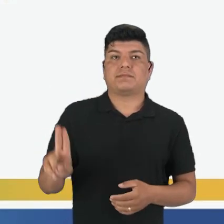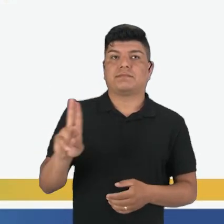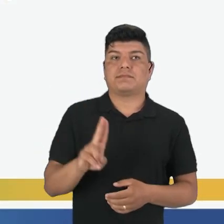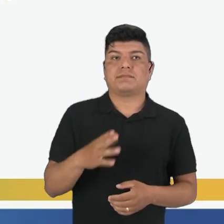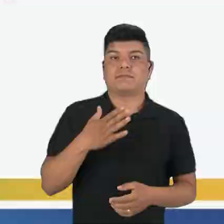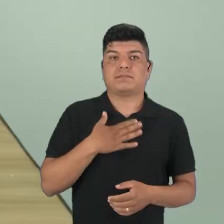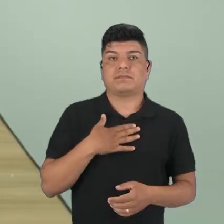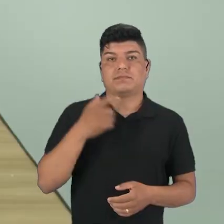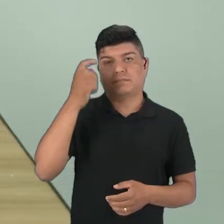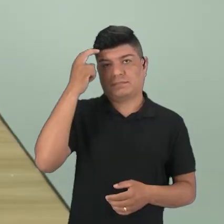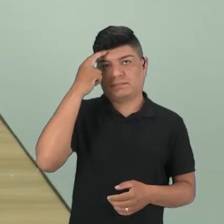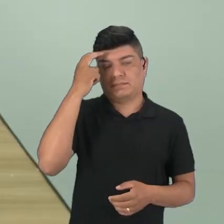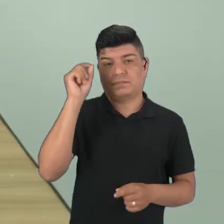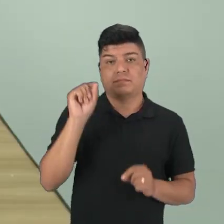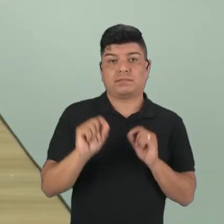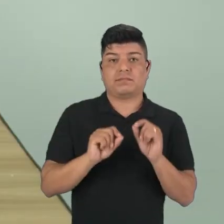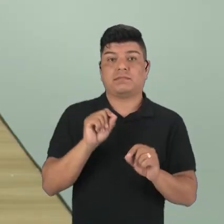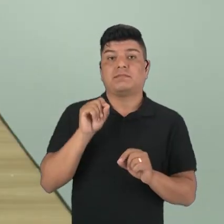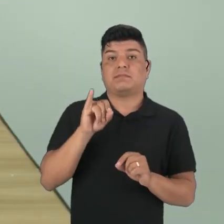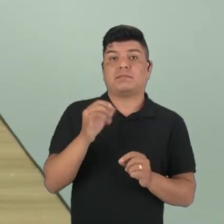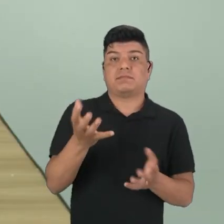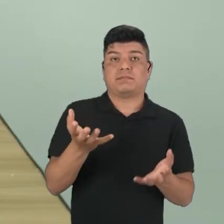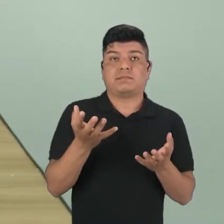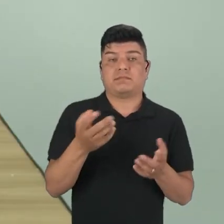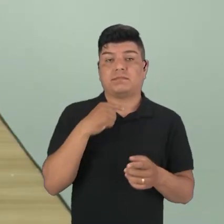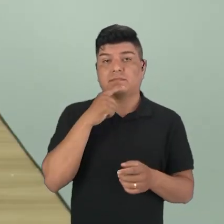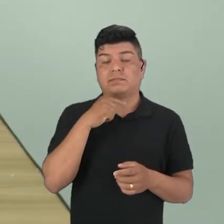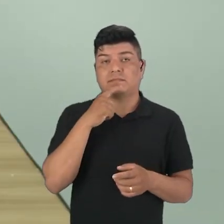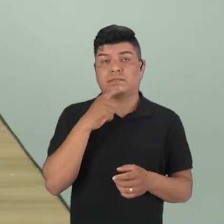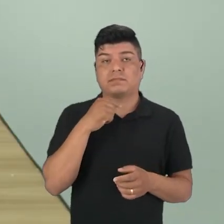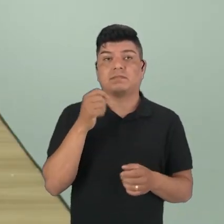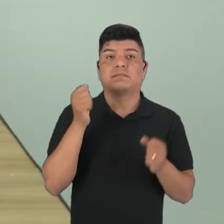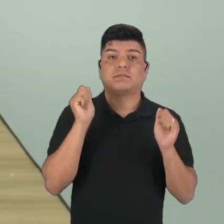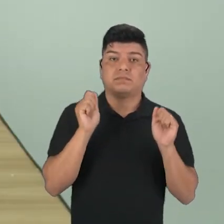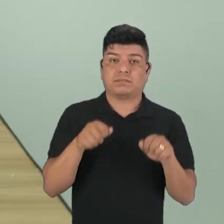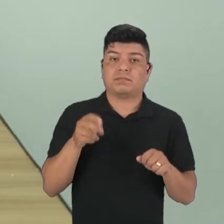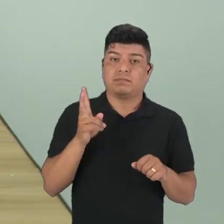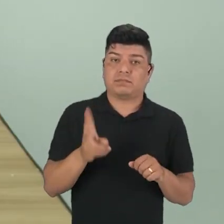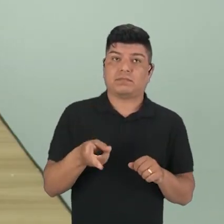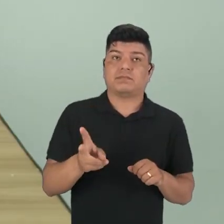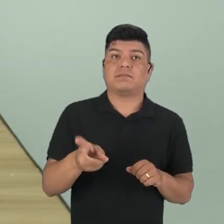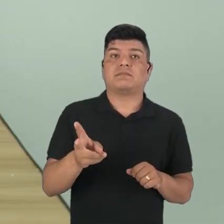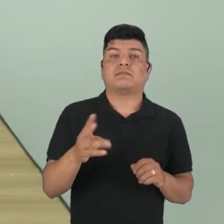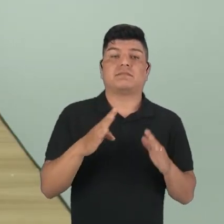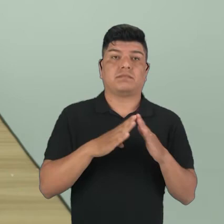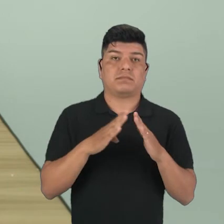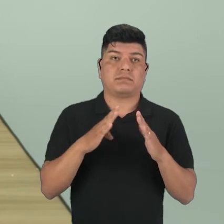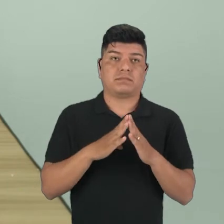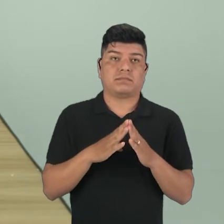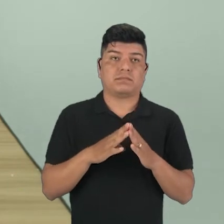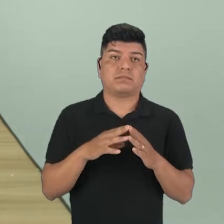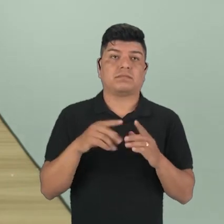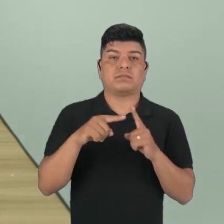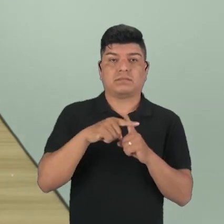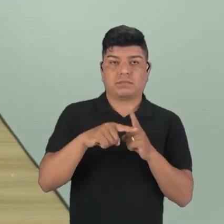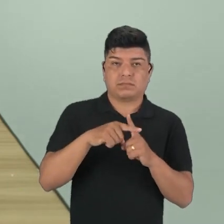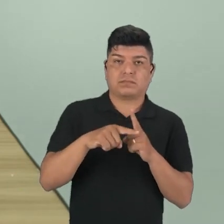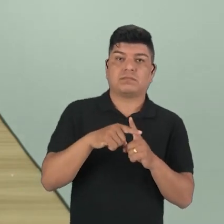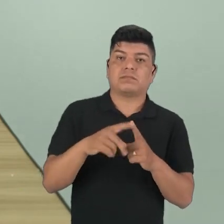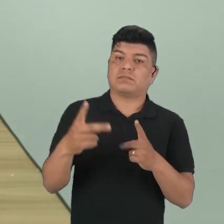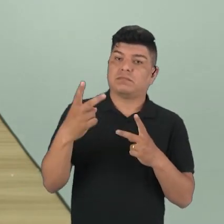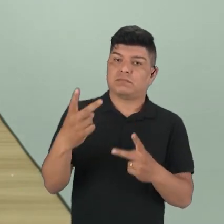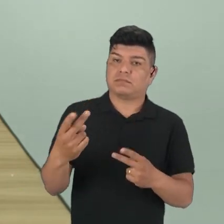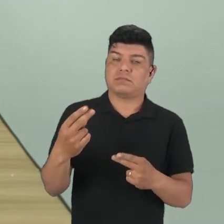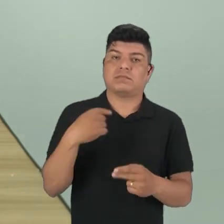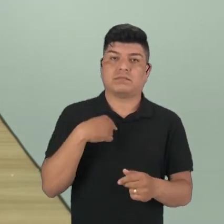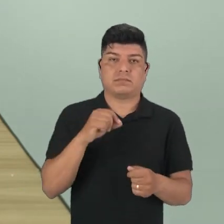essa minha lógica. Se você quiser tirar sua dúvida, você pode continuar aí em casa, somando mais como e